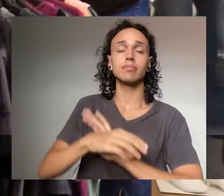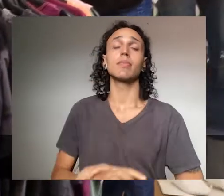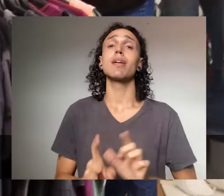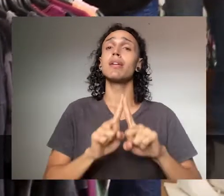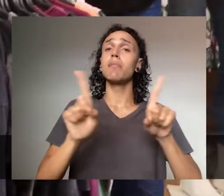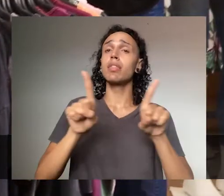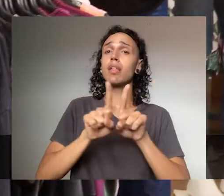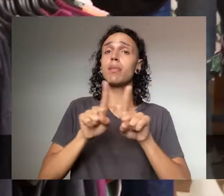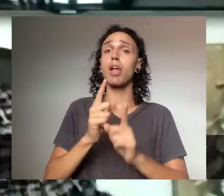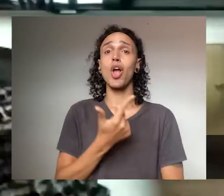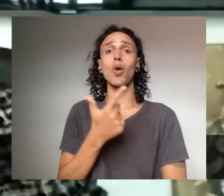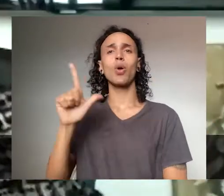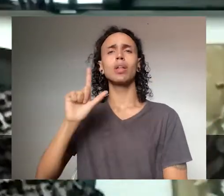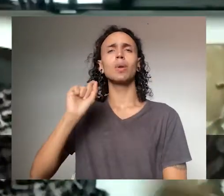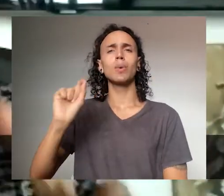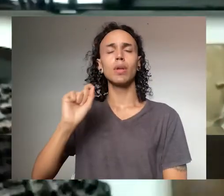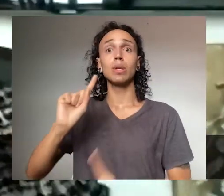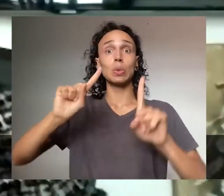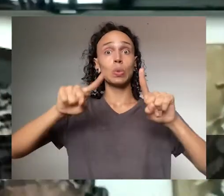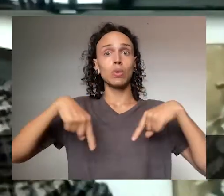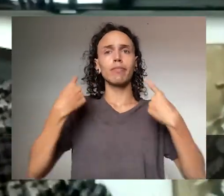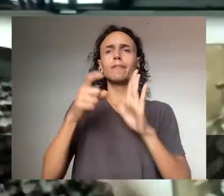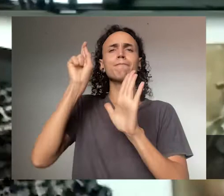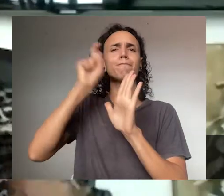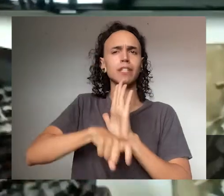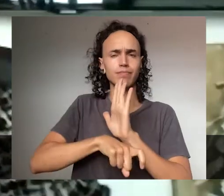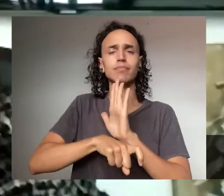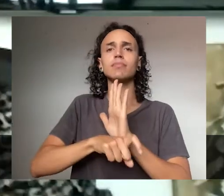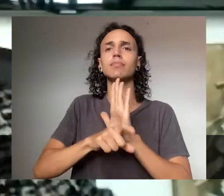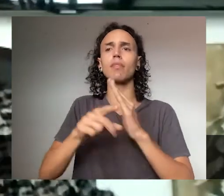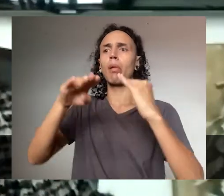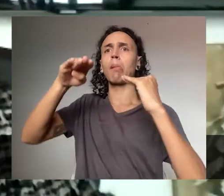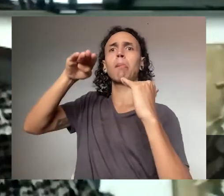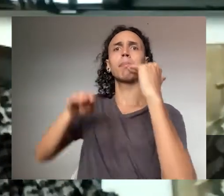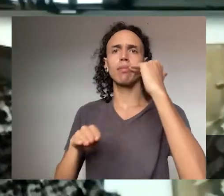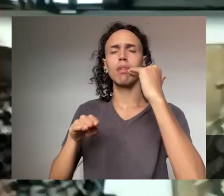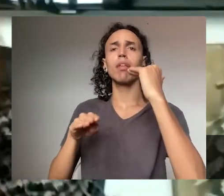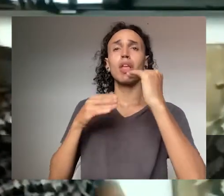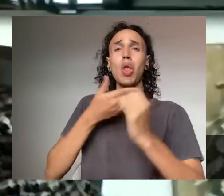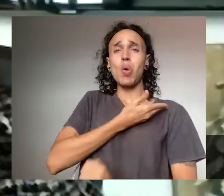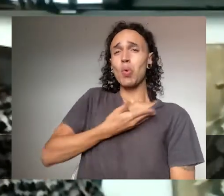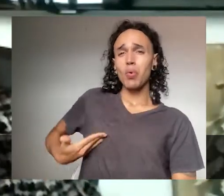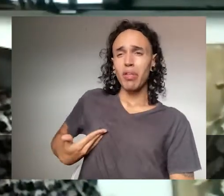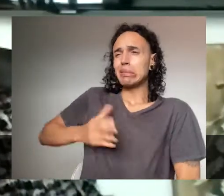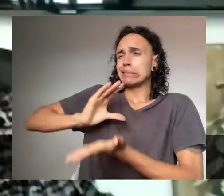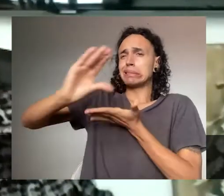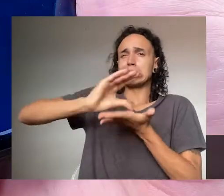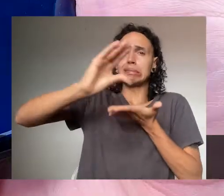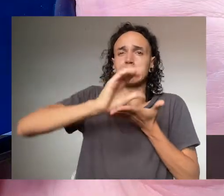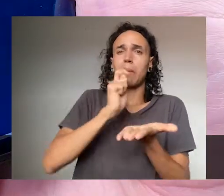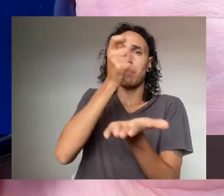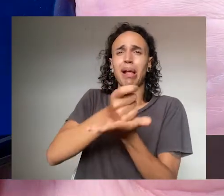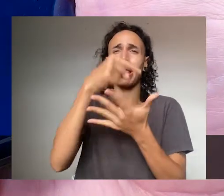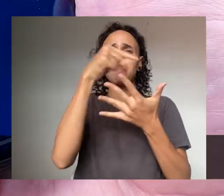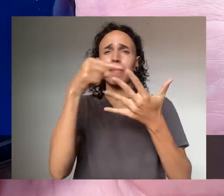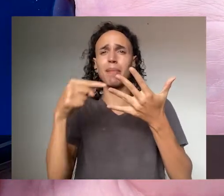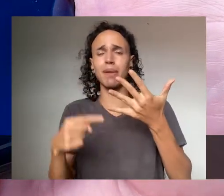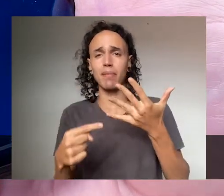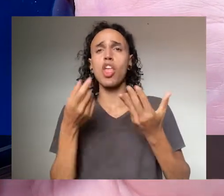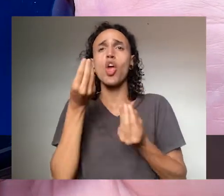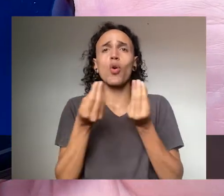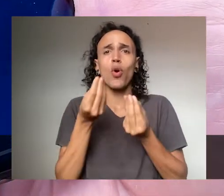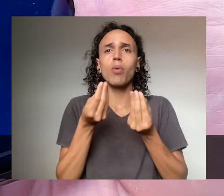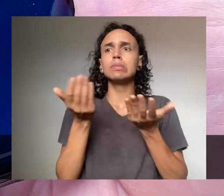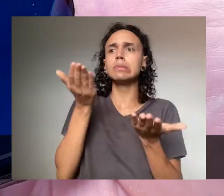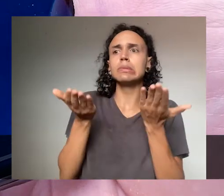tem uma outra questão, que é o desafio fiscal que a gente tem, um desequilíbrio grande em contas públicas, toda essa discussão, como acomodar